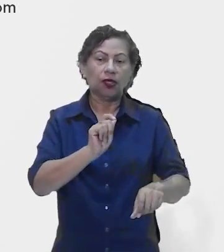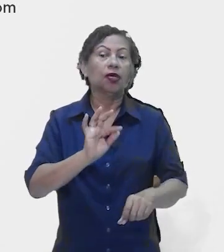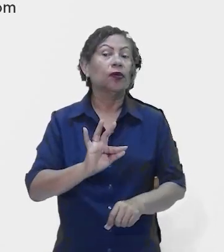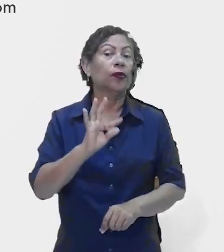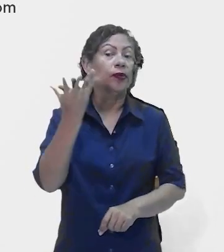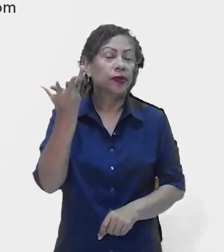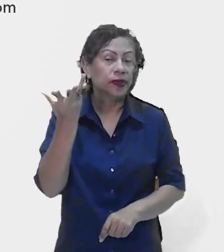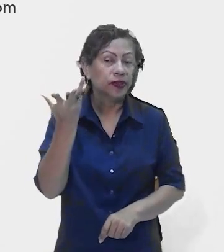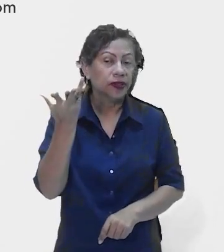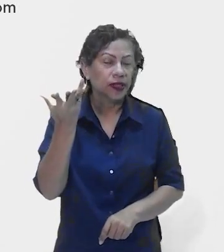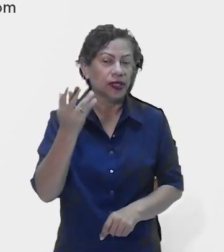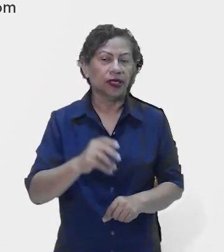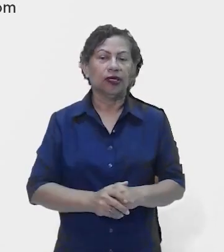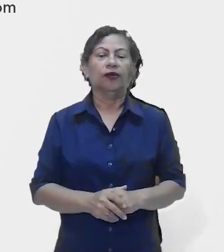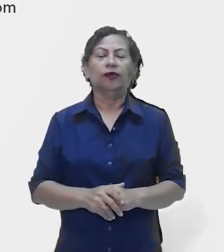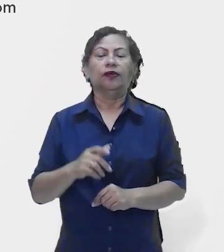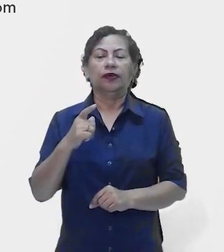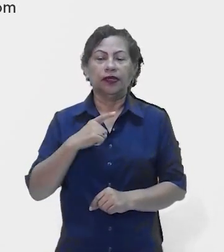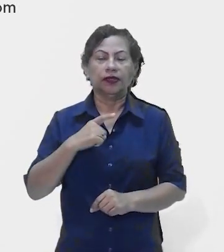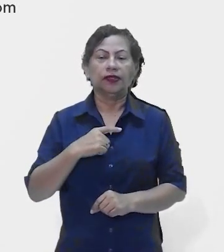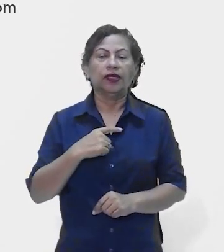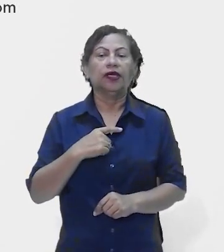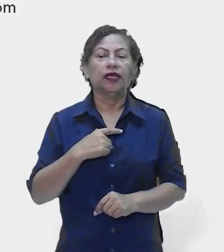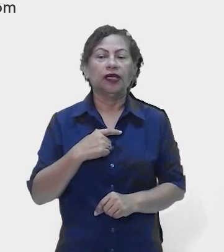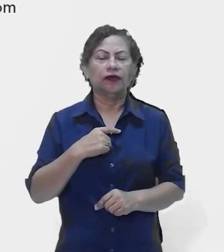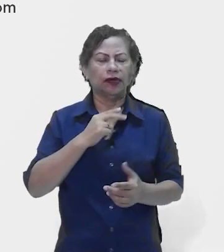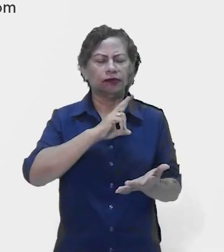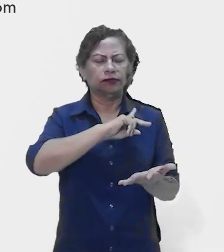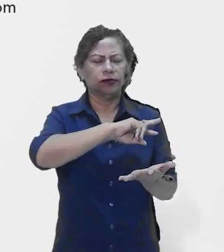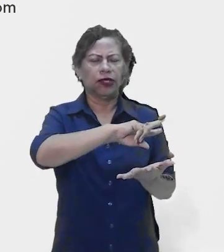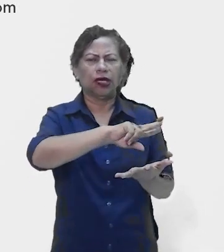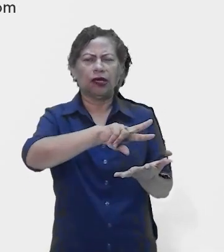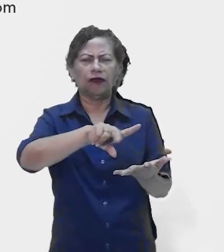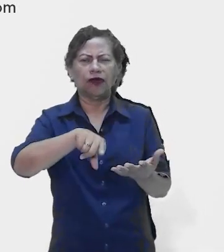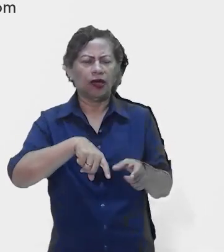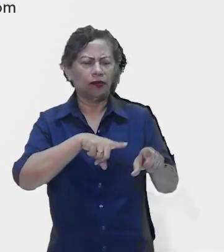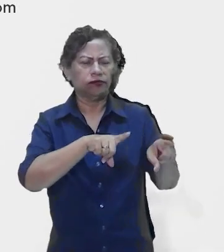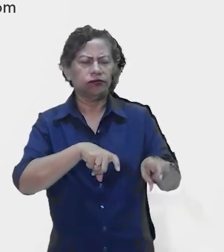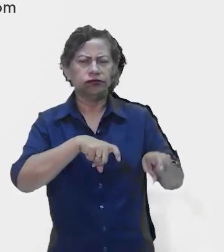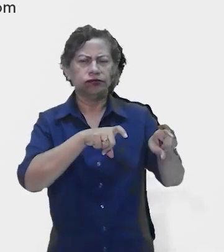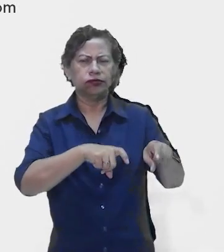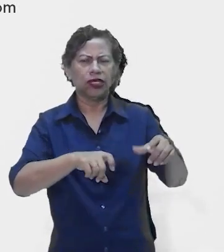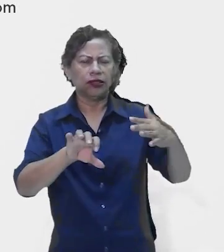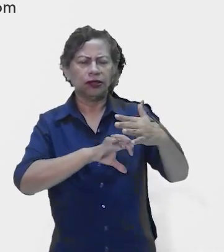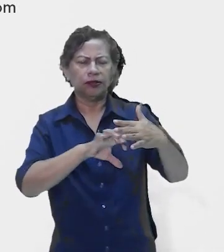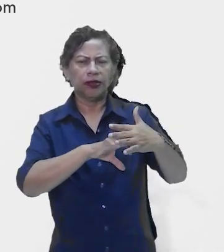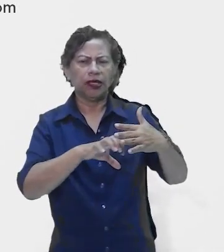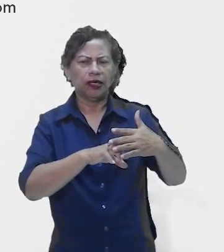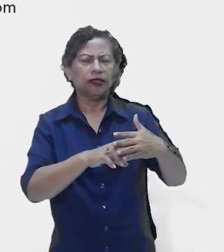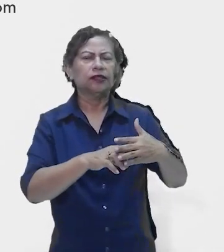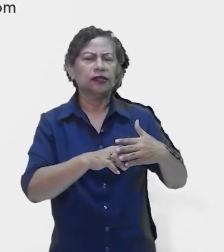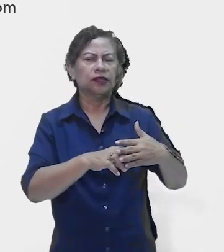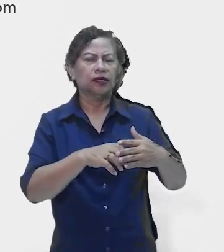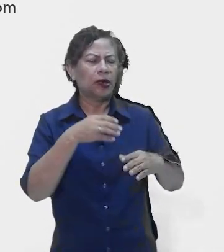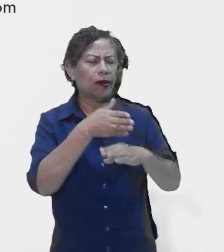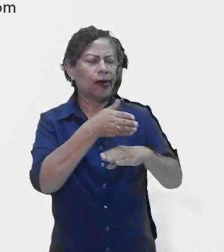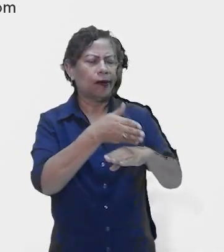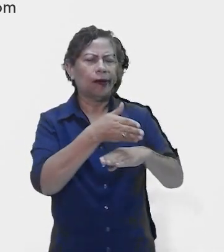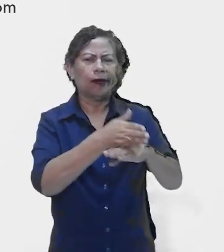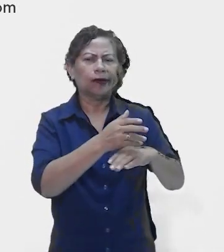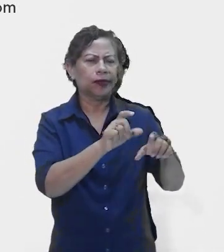chamado agronegócio, a agroindústria, que é quem moderniza, que é quem faz essa modernização